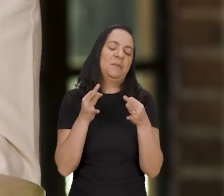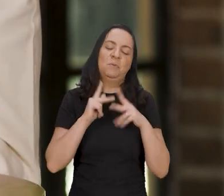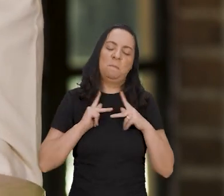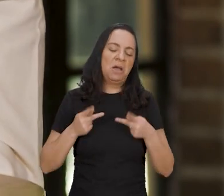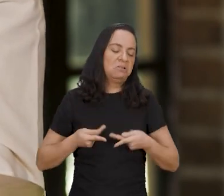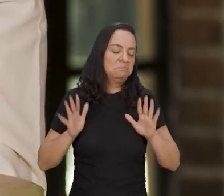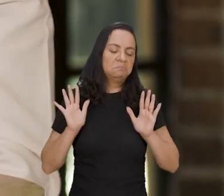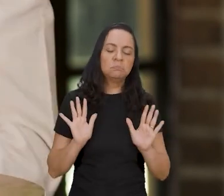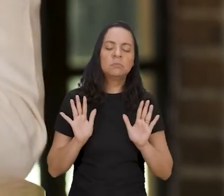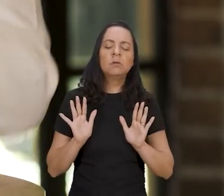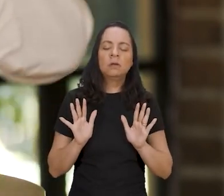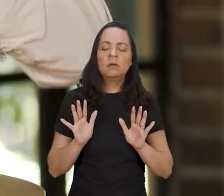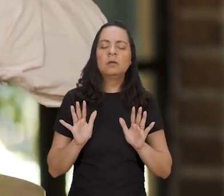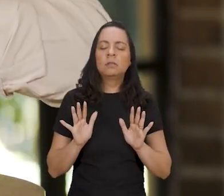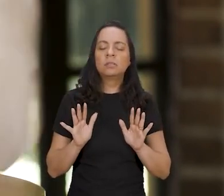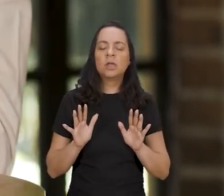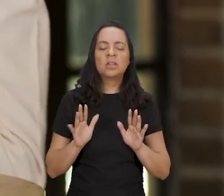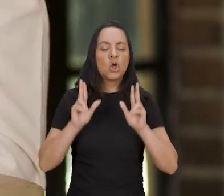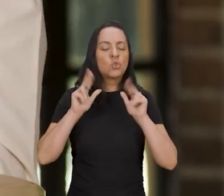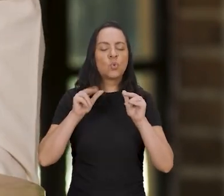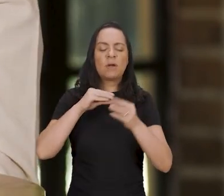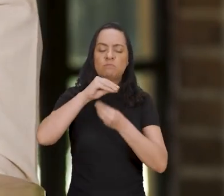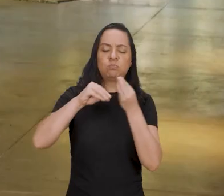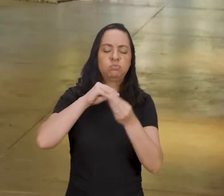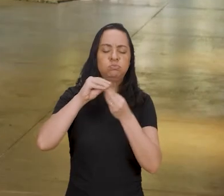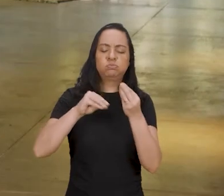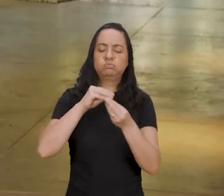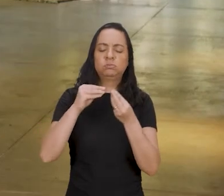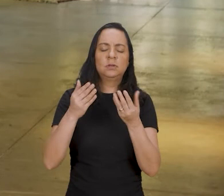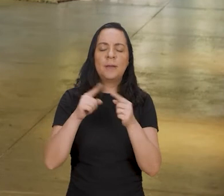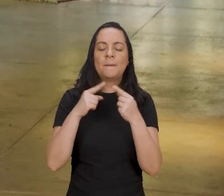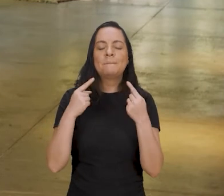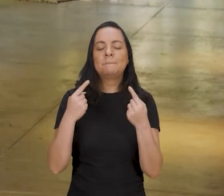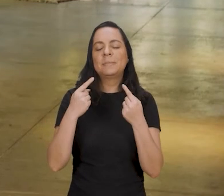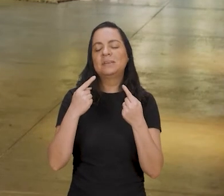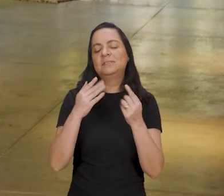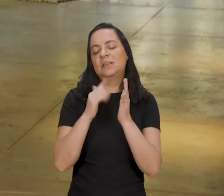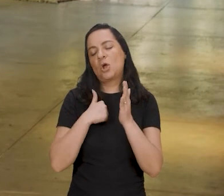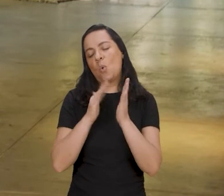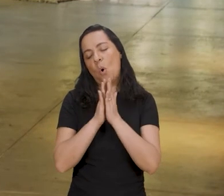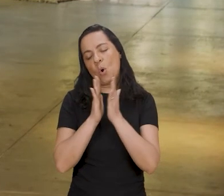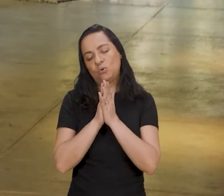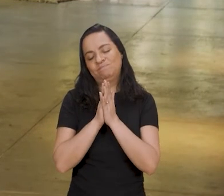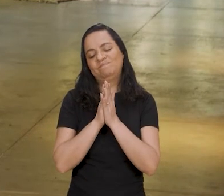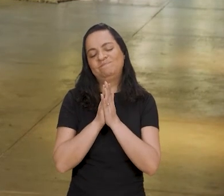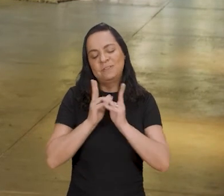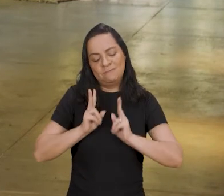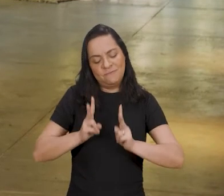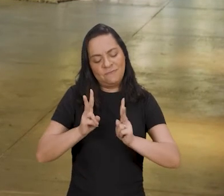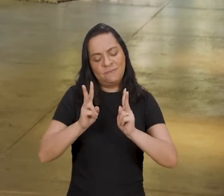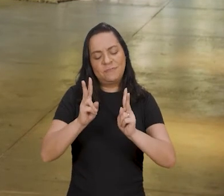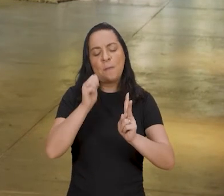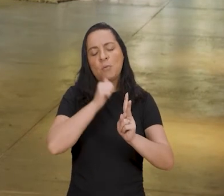humano faz. Que elas nunca venham inverter essa ordem. Essa é a minha oração. Que elas possam, de